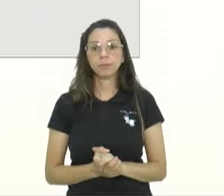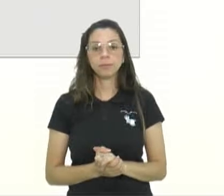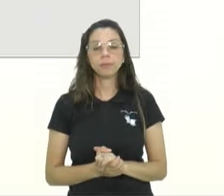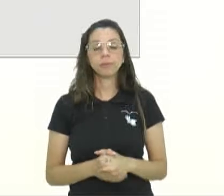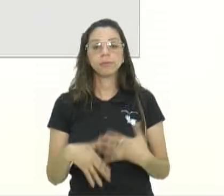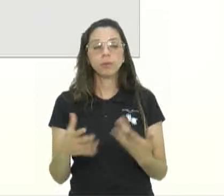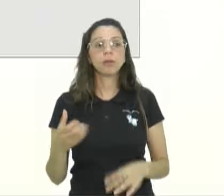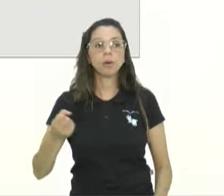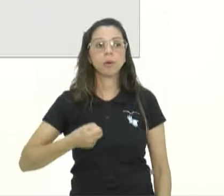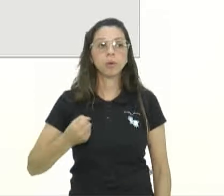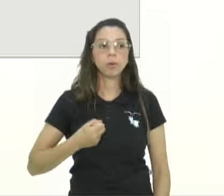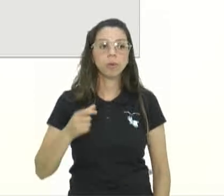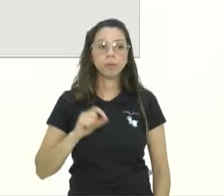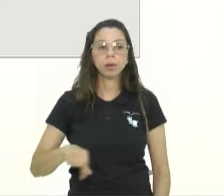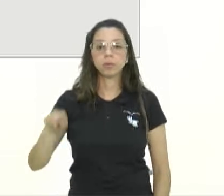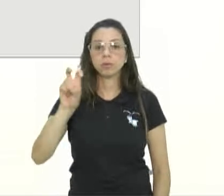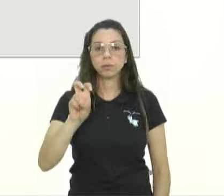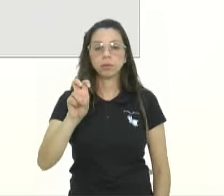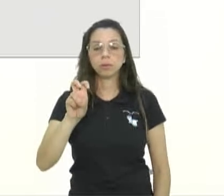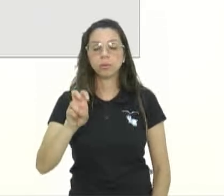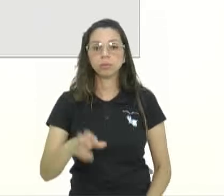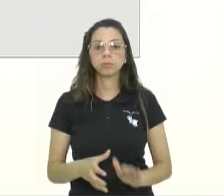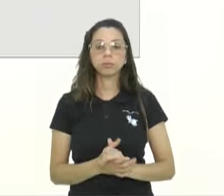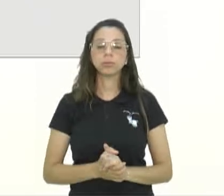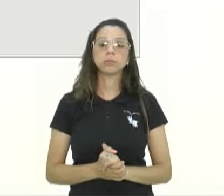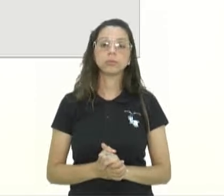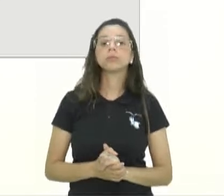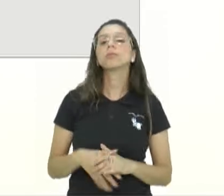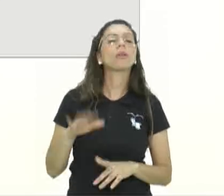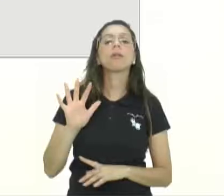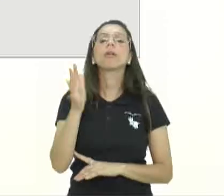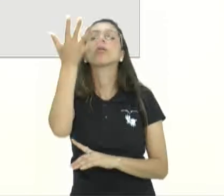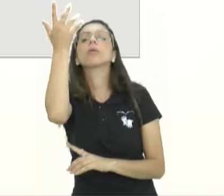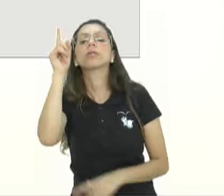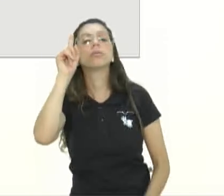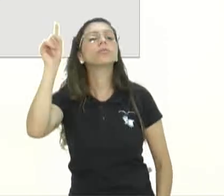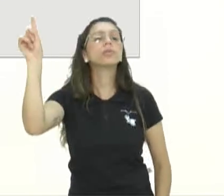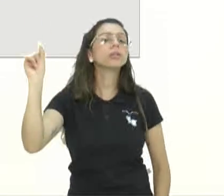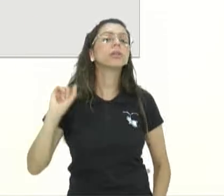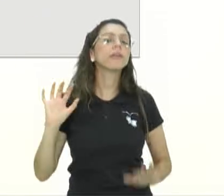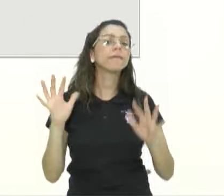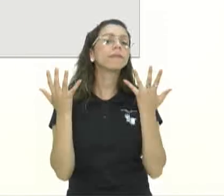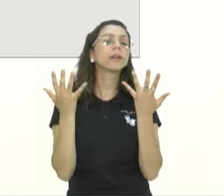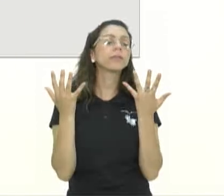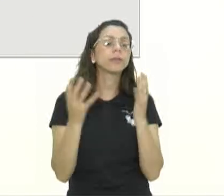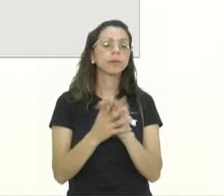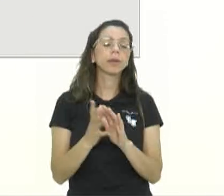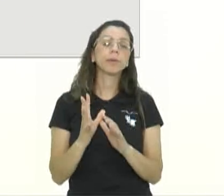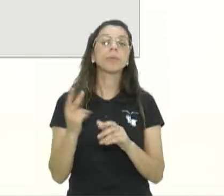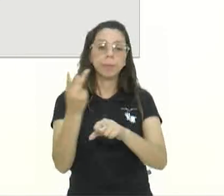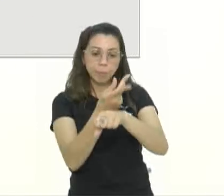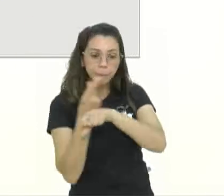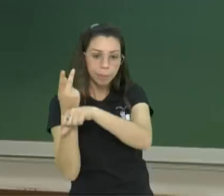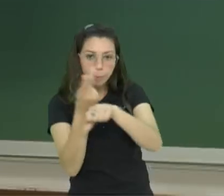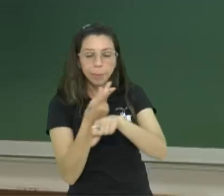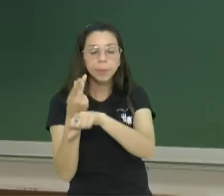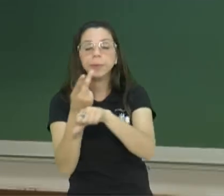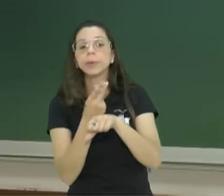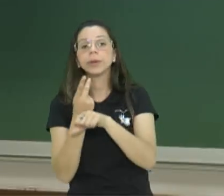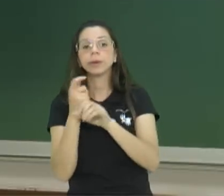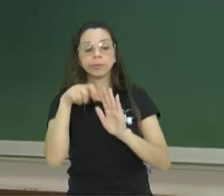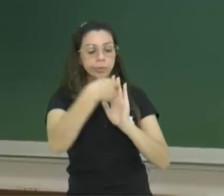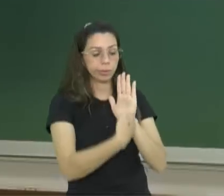is celebrated the MLK Day? Quando que é celebrado esse dia? Tá ali no texto, tá? Eu já comecei a frase para